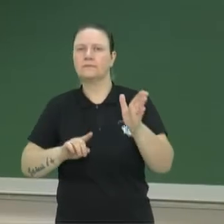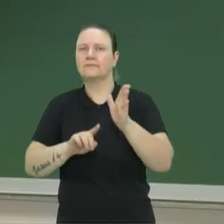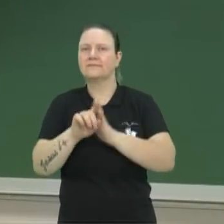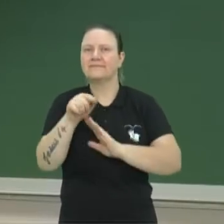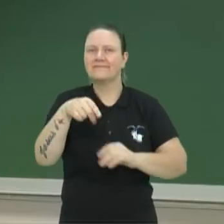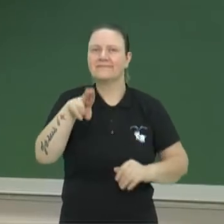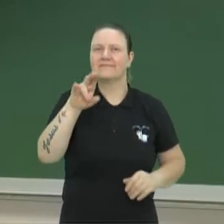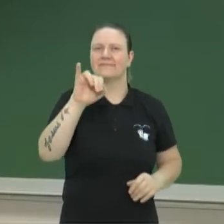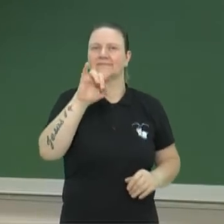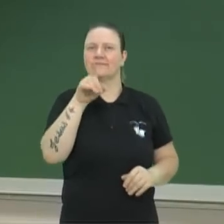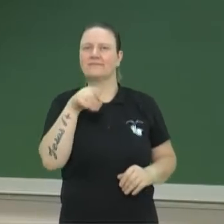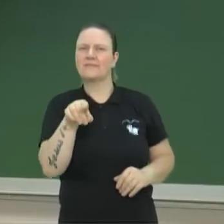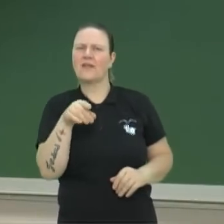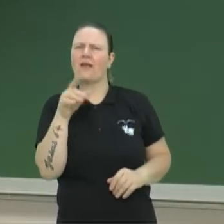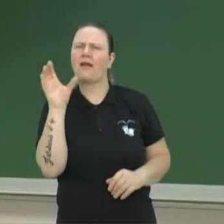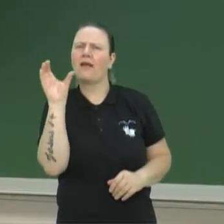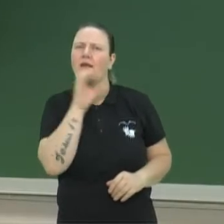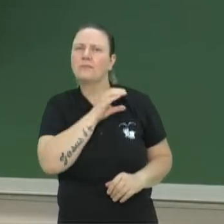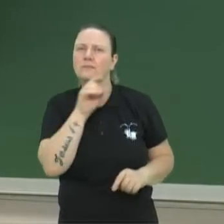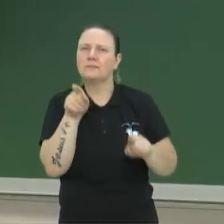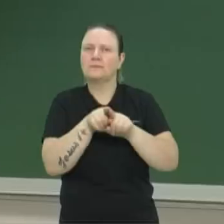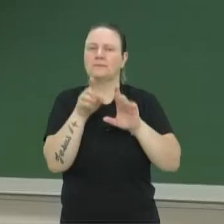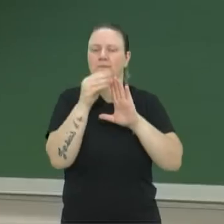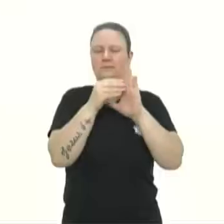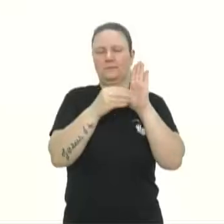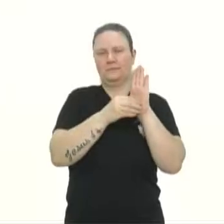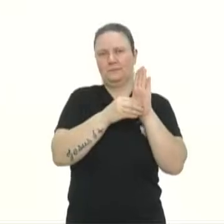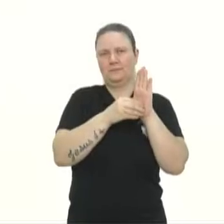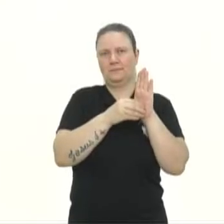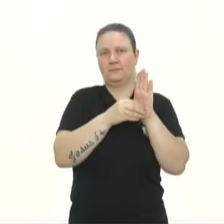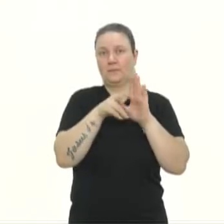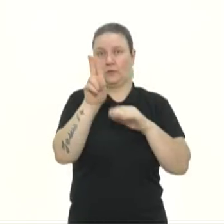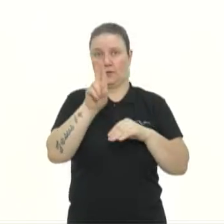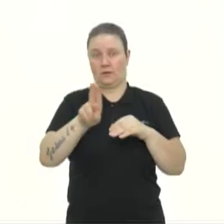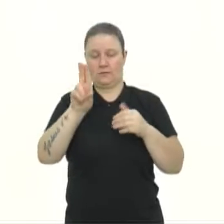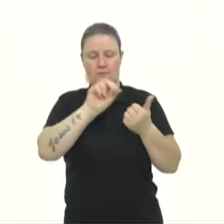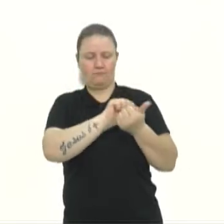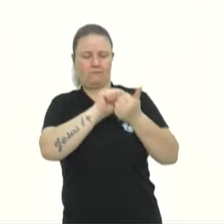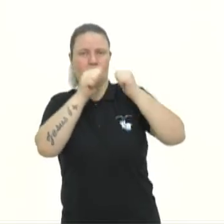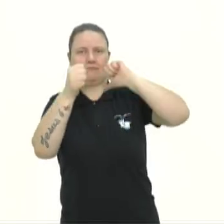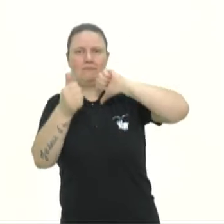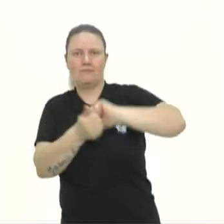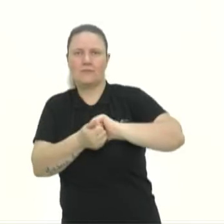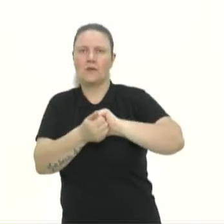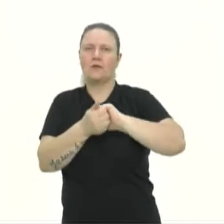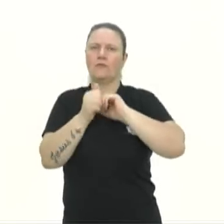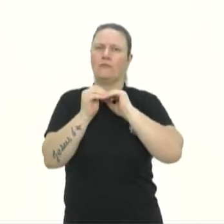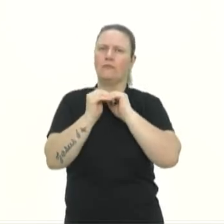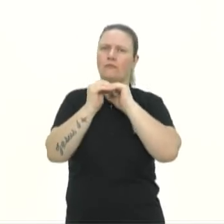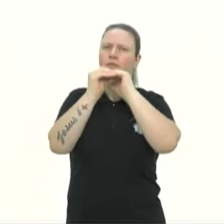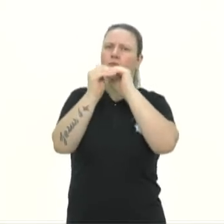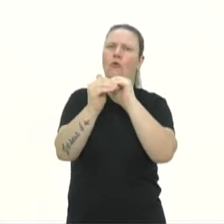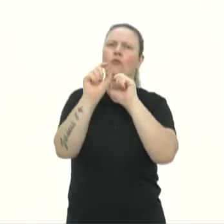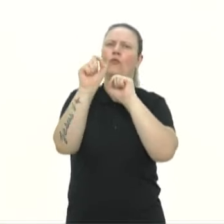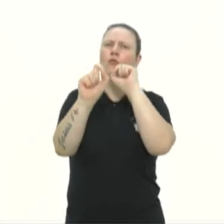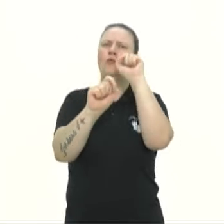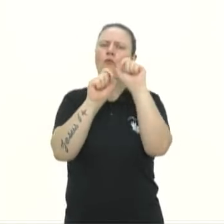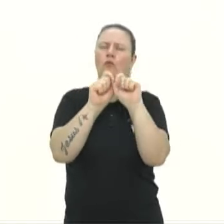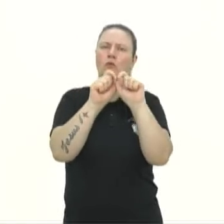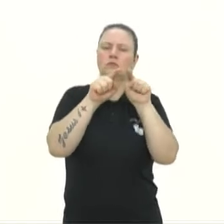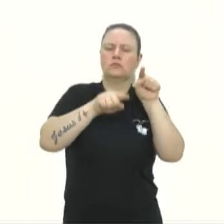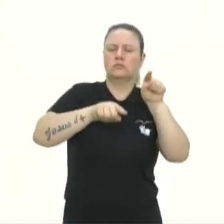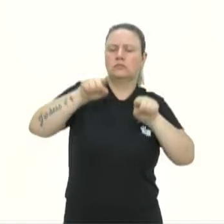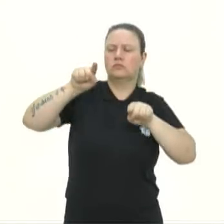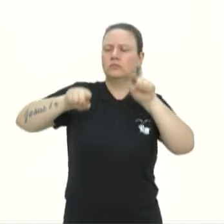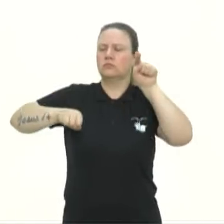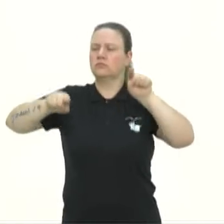nós trabalharmos, né, um pouquinho do nosso conteúdo. Para usarmos adequadamente uma determinada variedade linguística